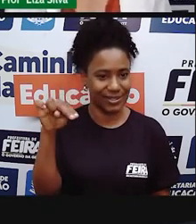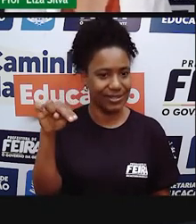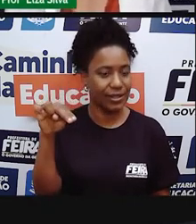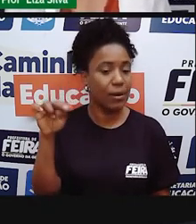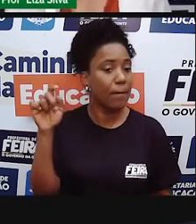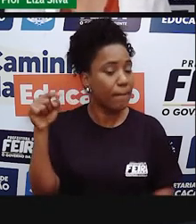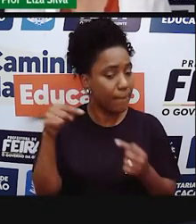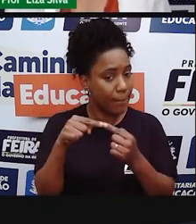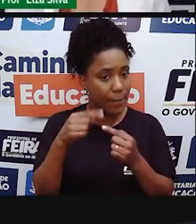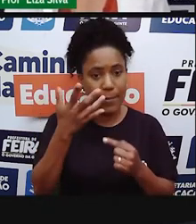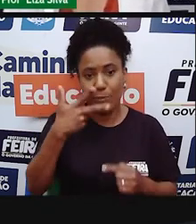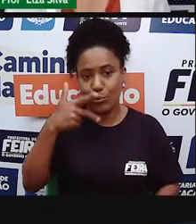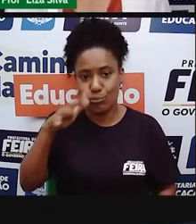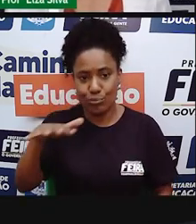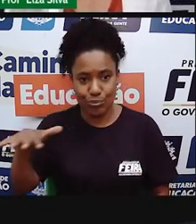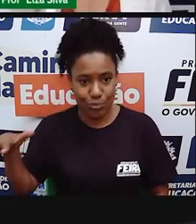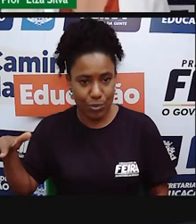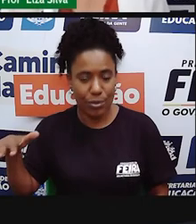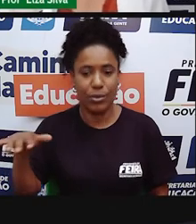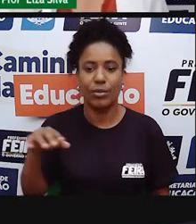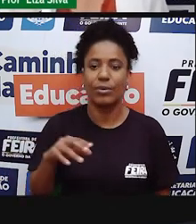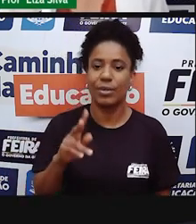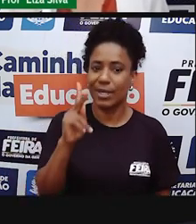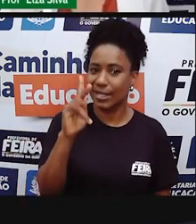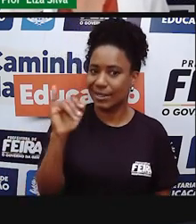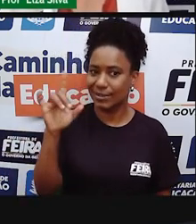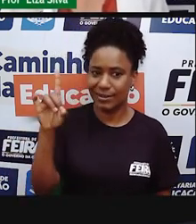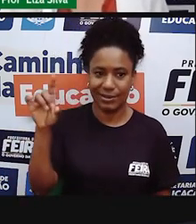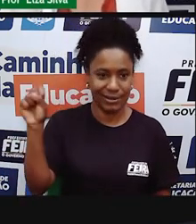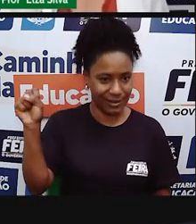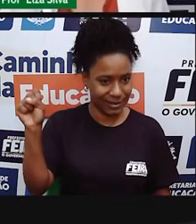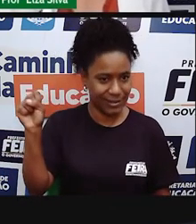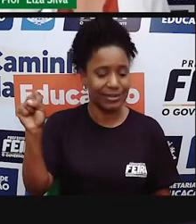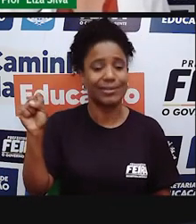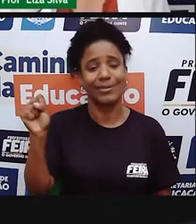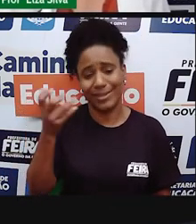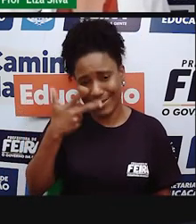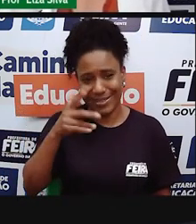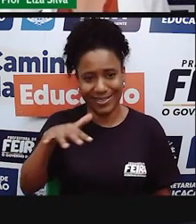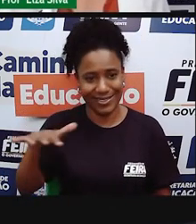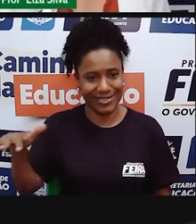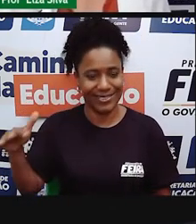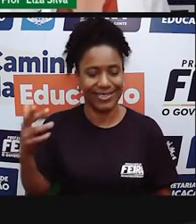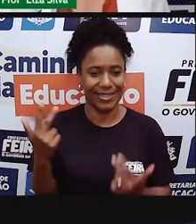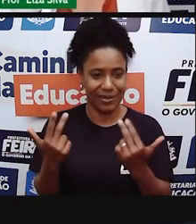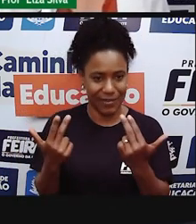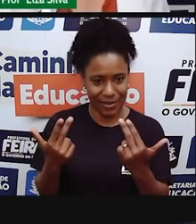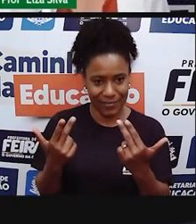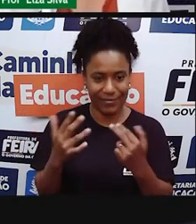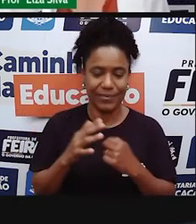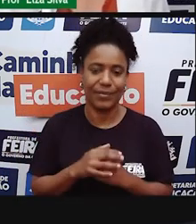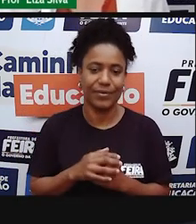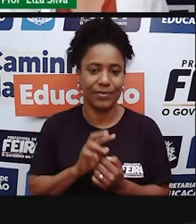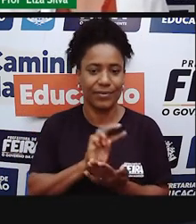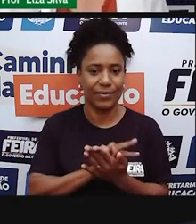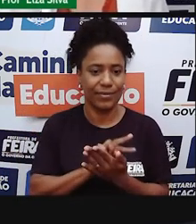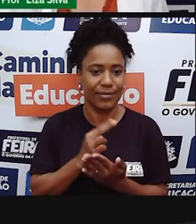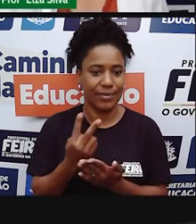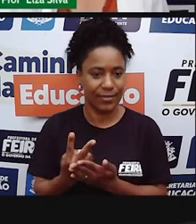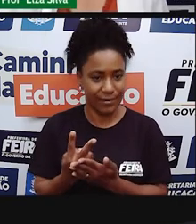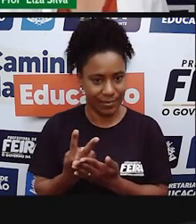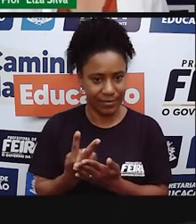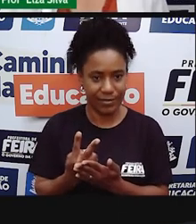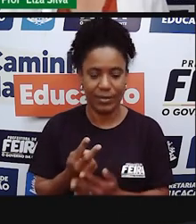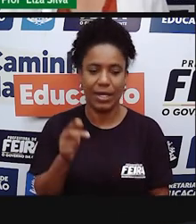E kids, que é crianças também, ok? Brother and sister,